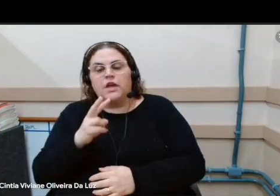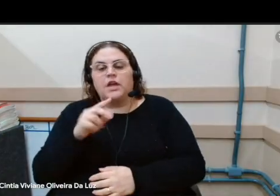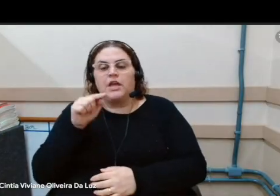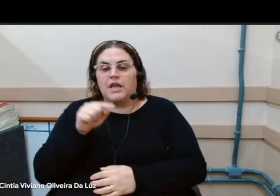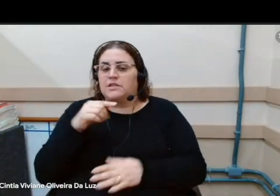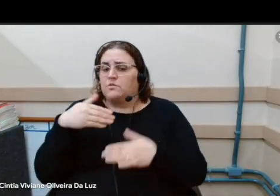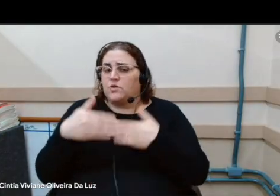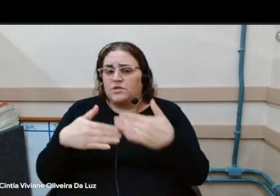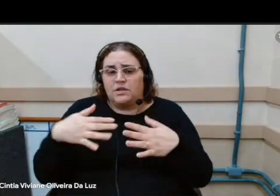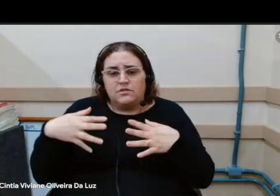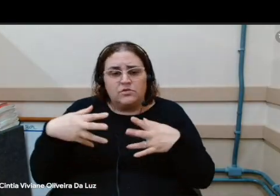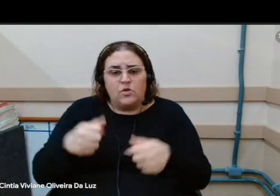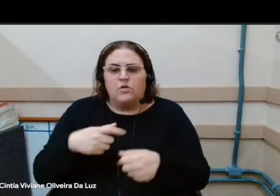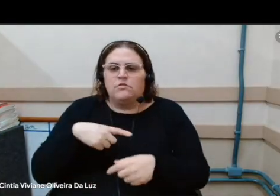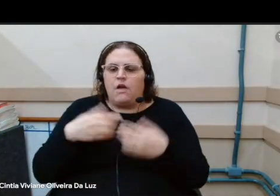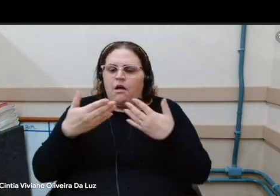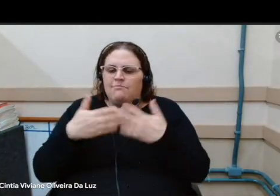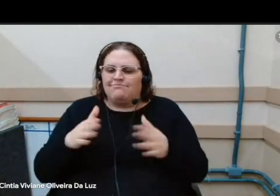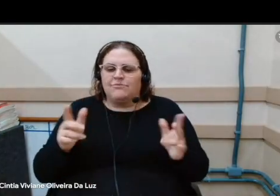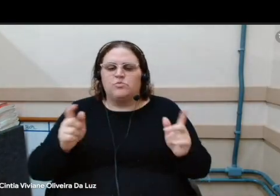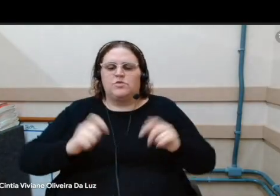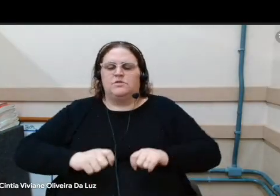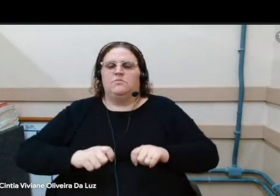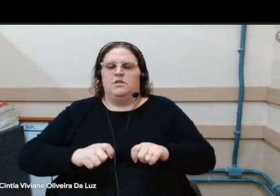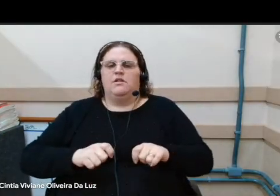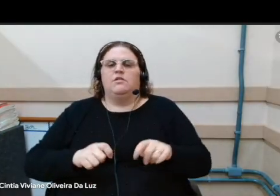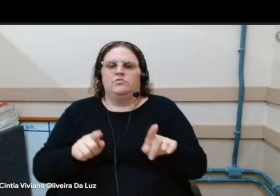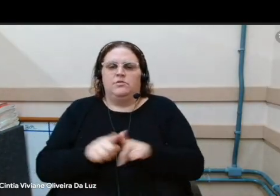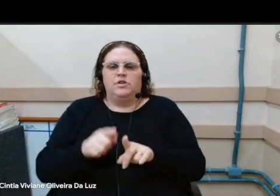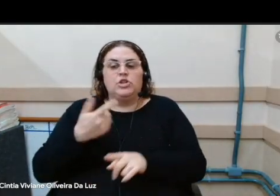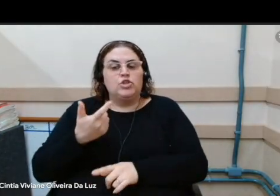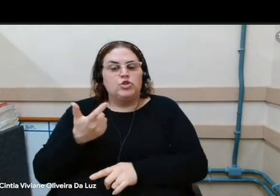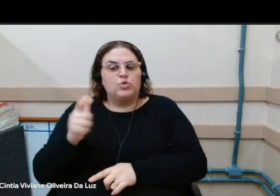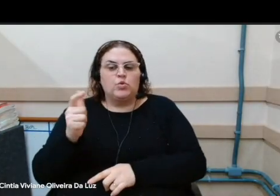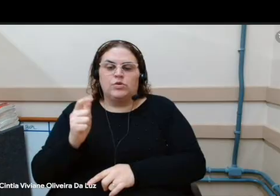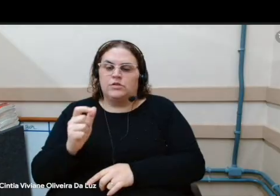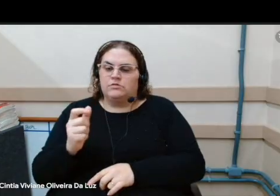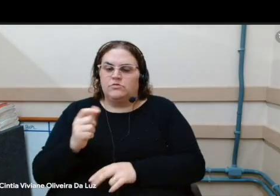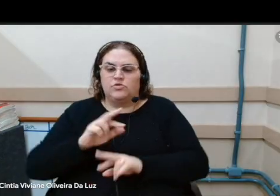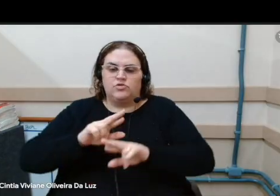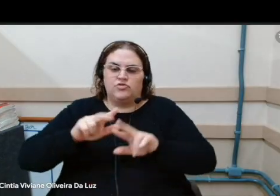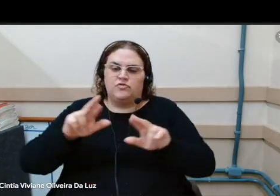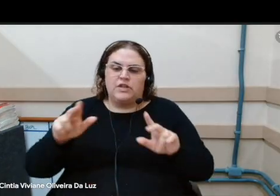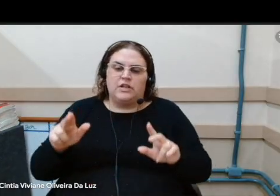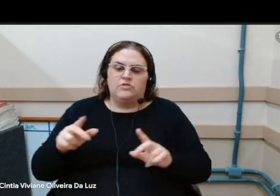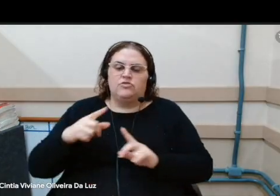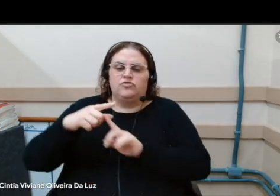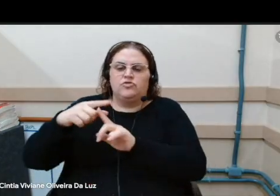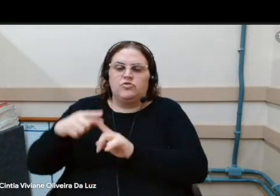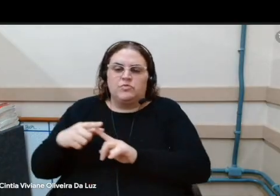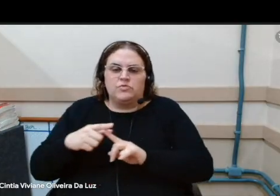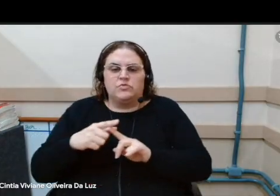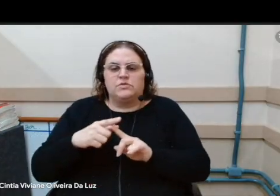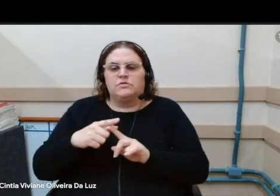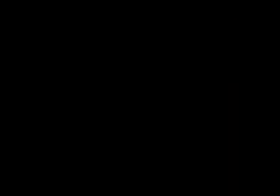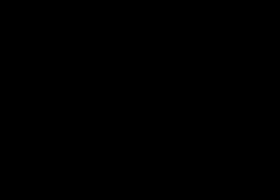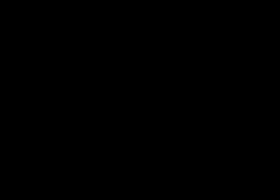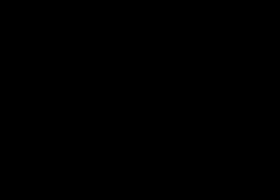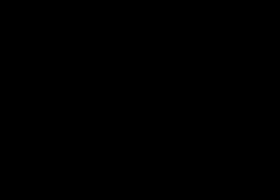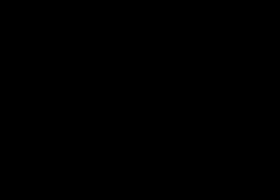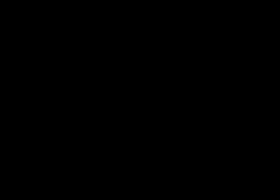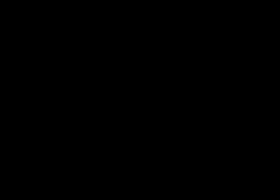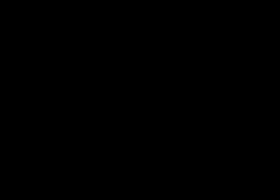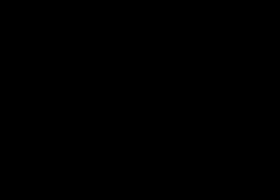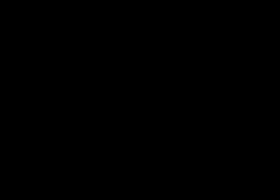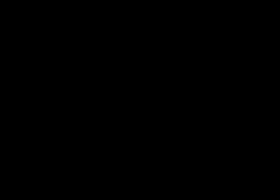abrindo possibilidades aí também de outras poéticas outros imaginários aí que é bem bacana